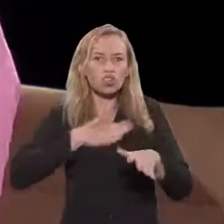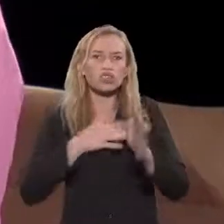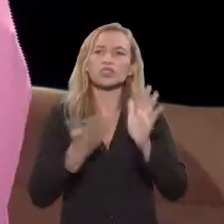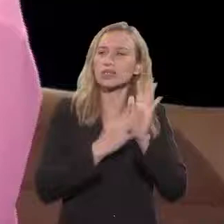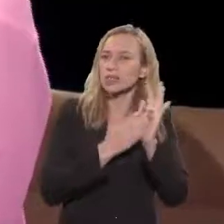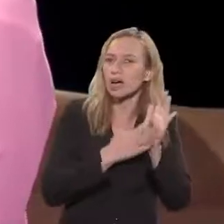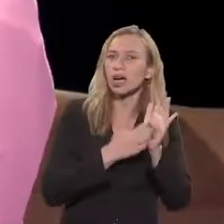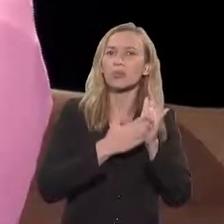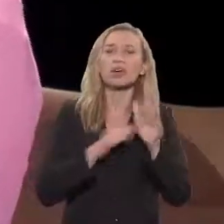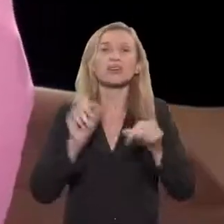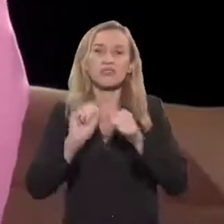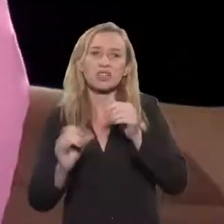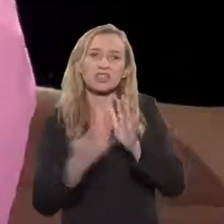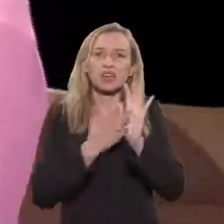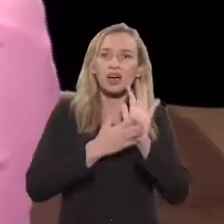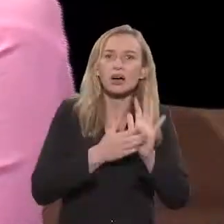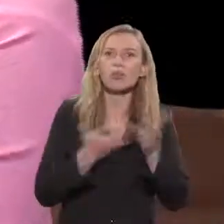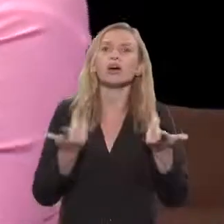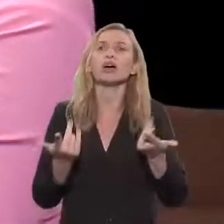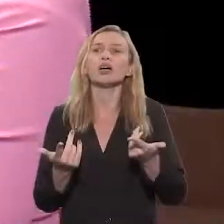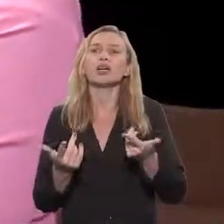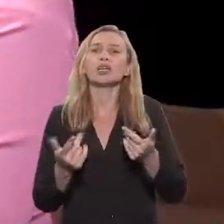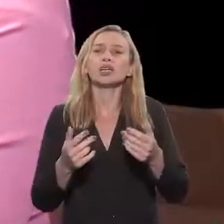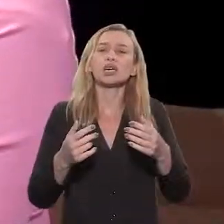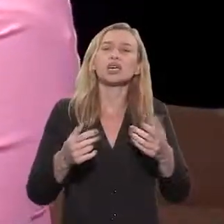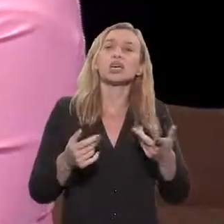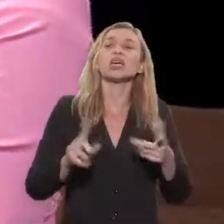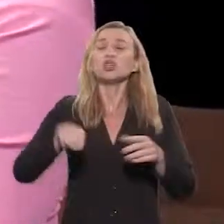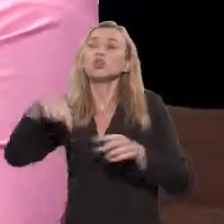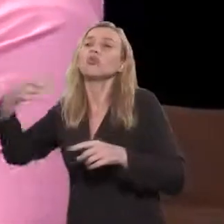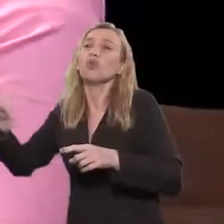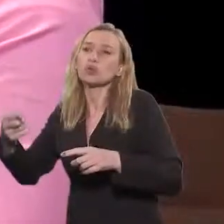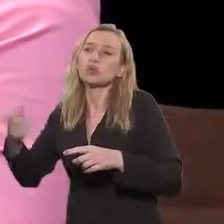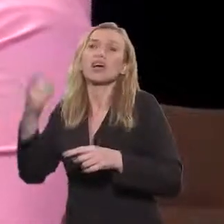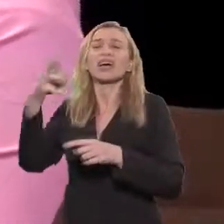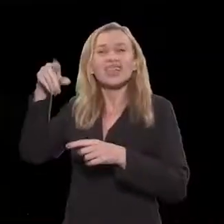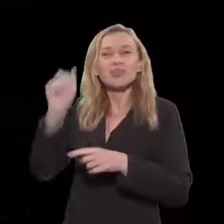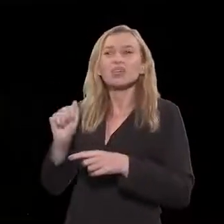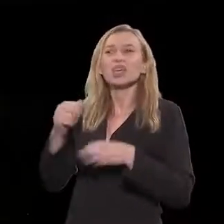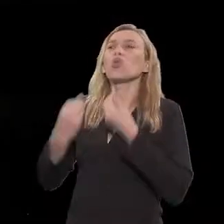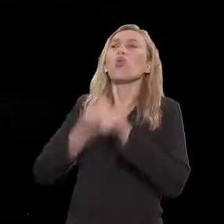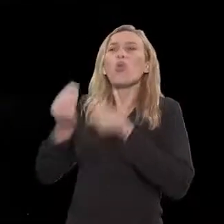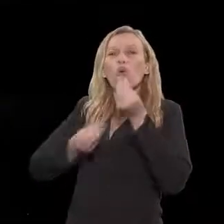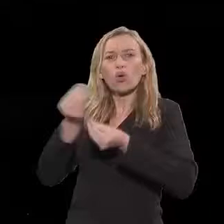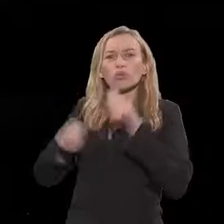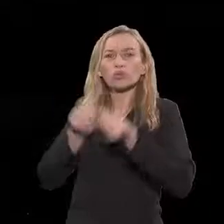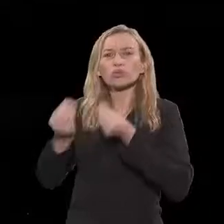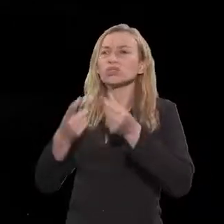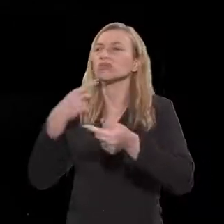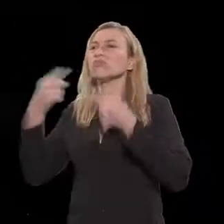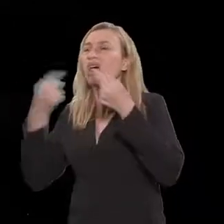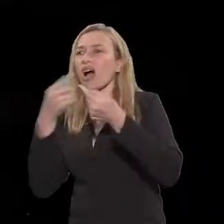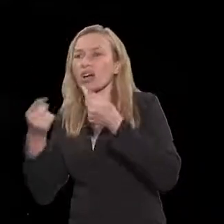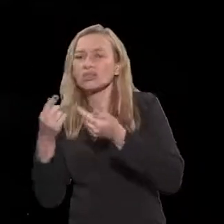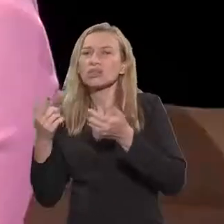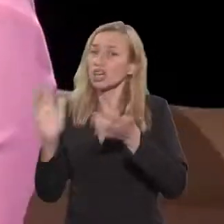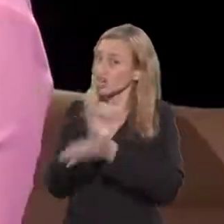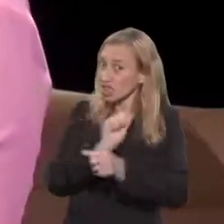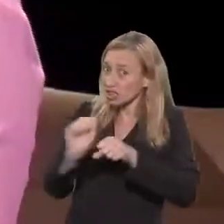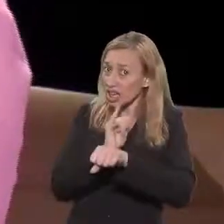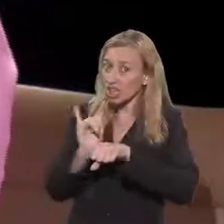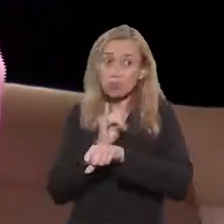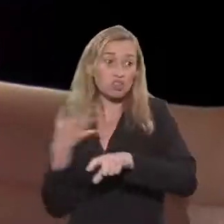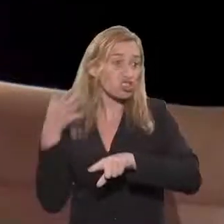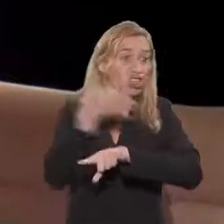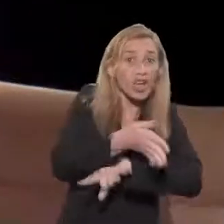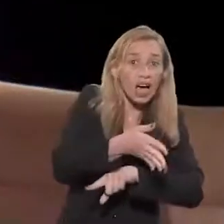quem gosta de samba, com quem faz samba, com quem está nesse universo. E do outro lado, a academia, como é que tem sido esse diálogo? Essa foi a